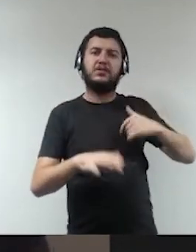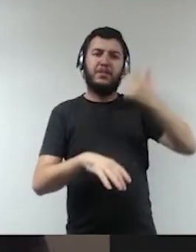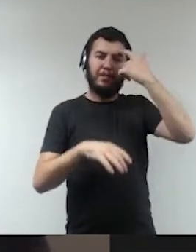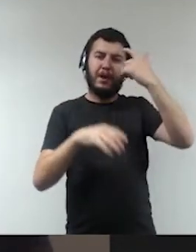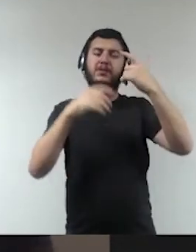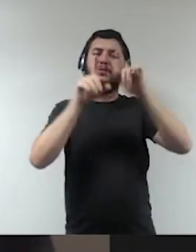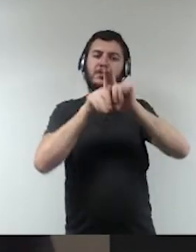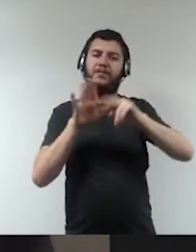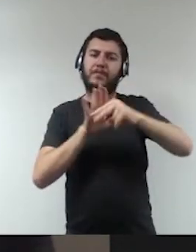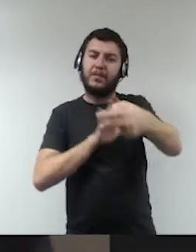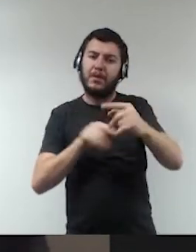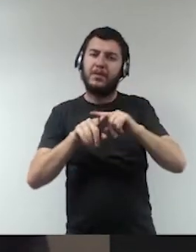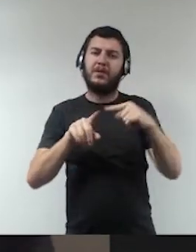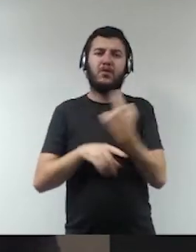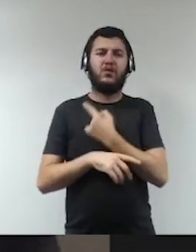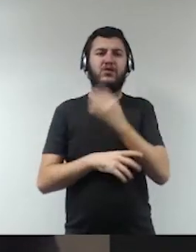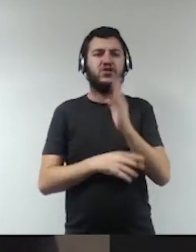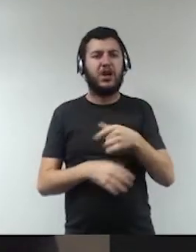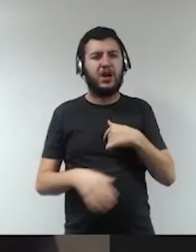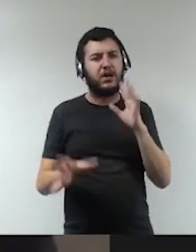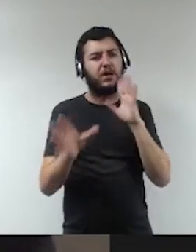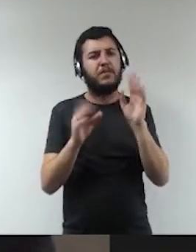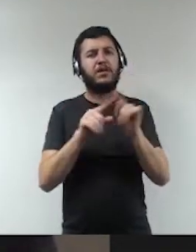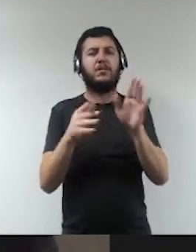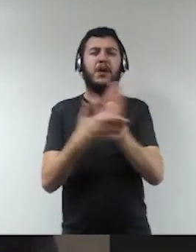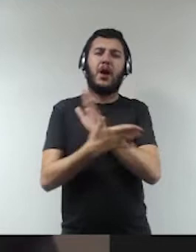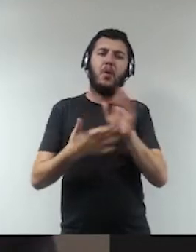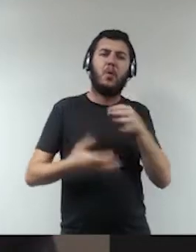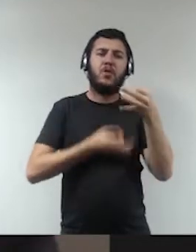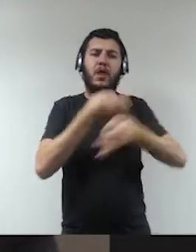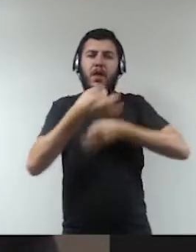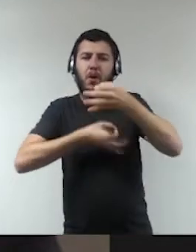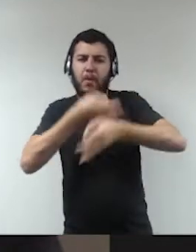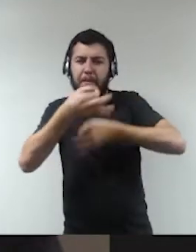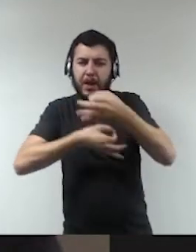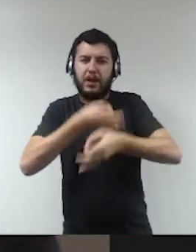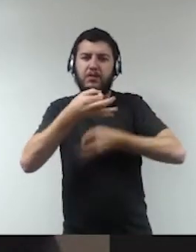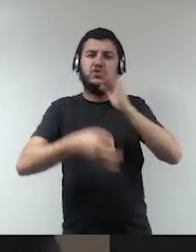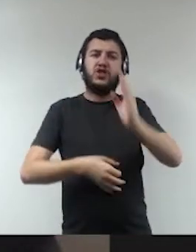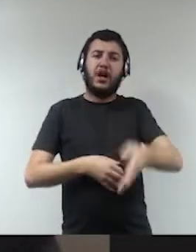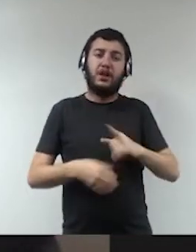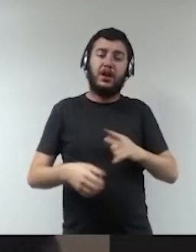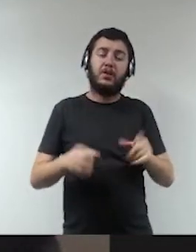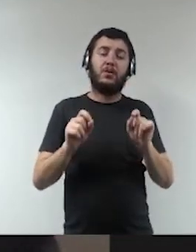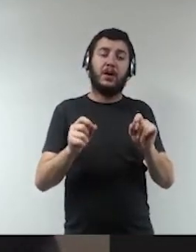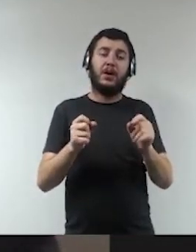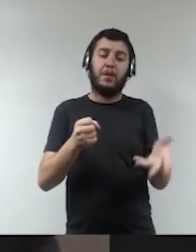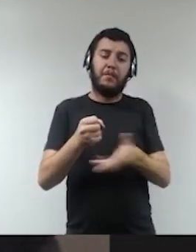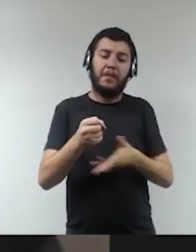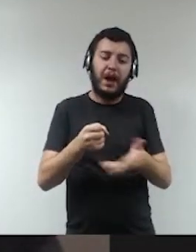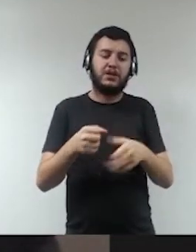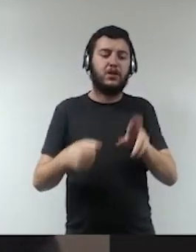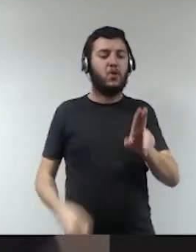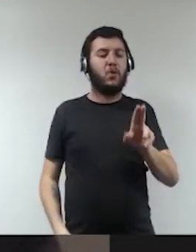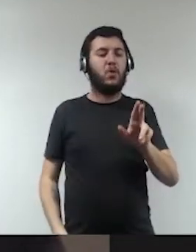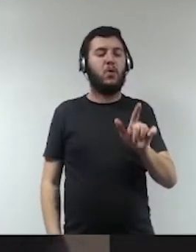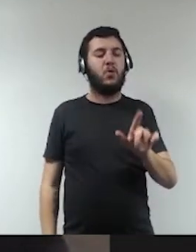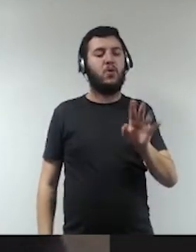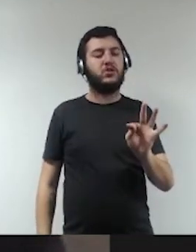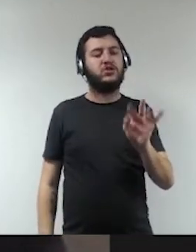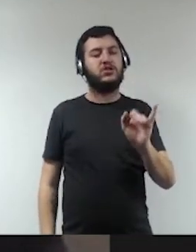notamos que muitos argumentos finalísticos, ou seja, com base no utilitarismo, nas